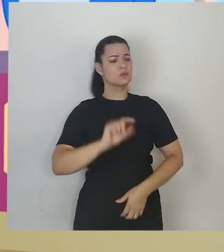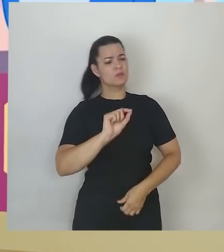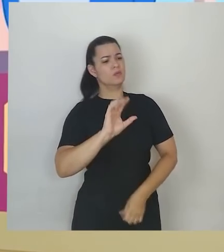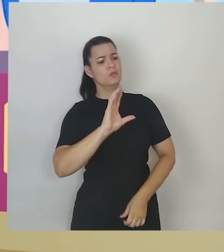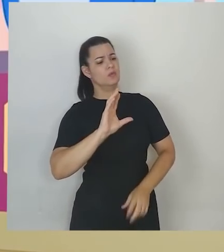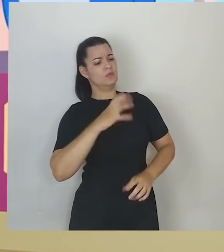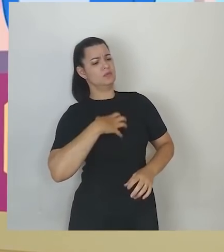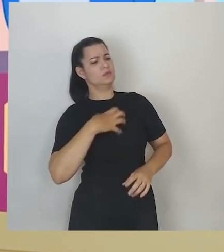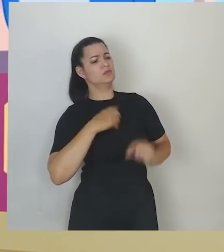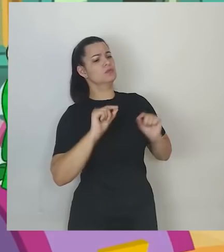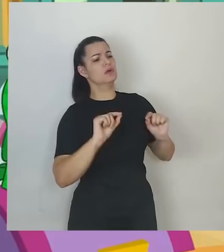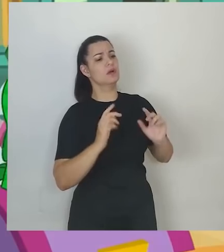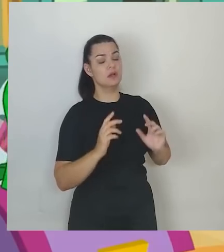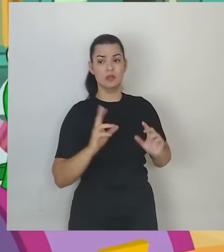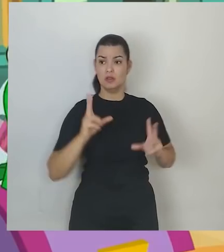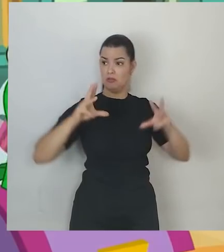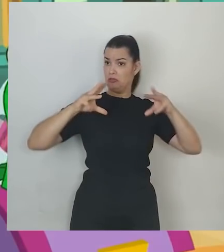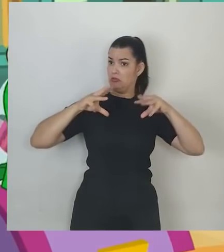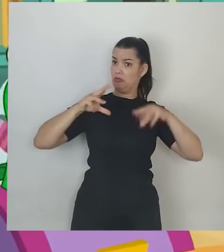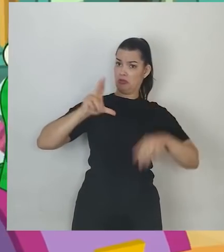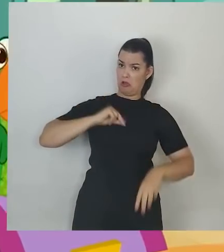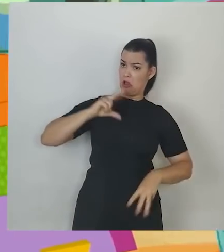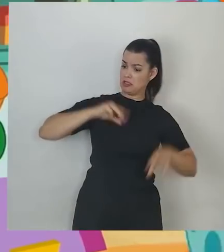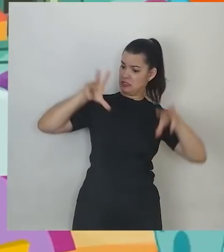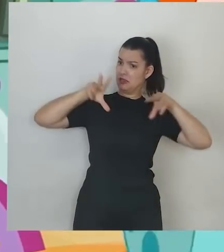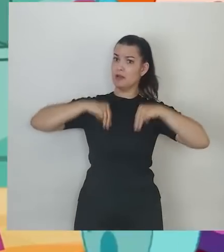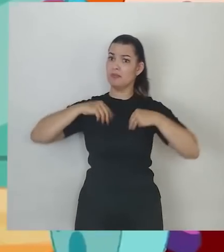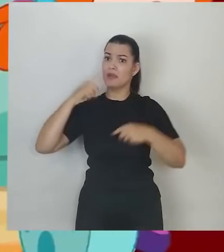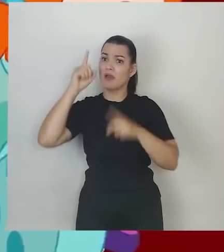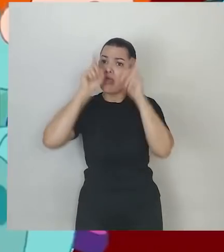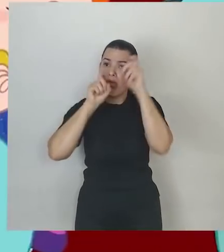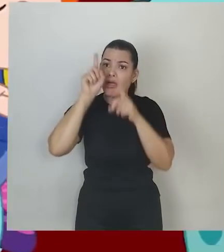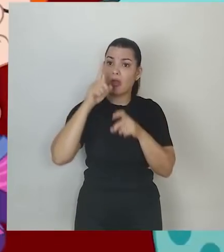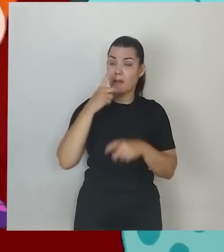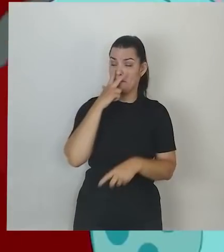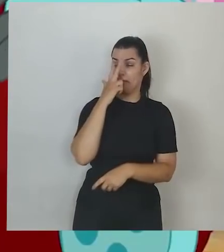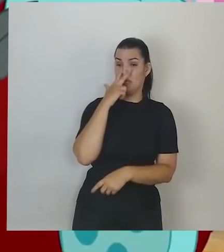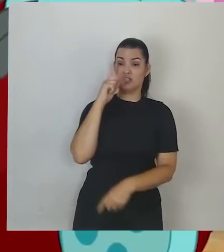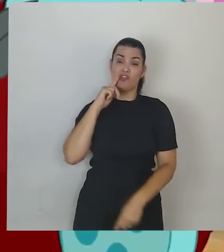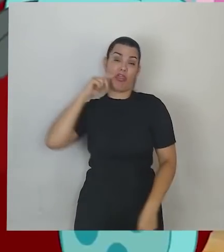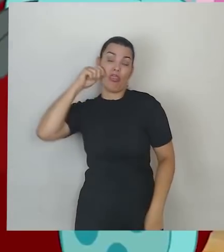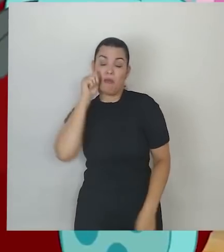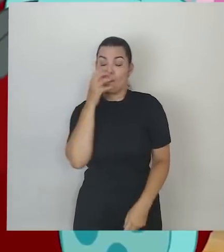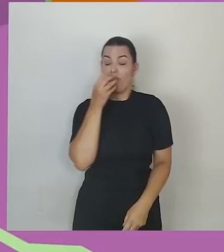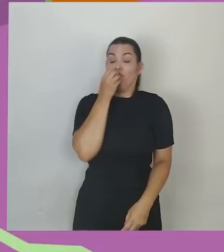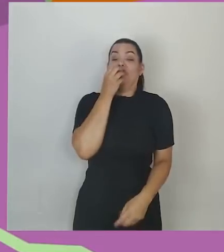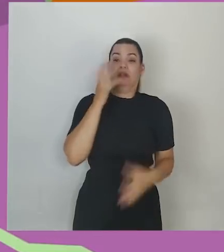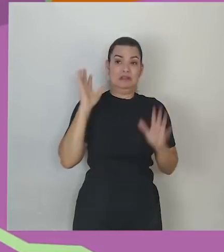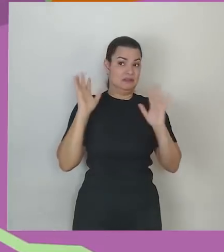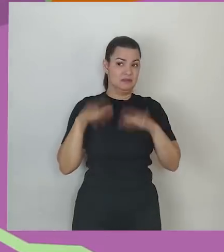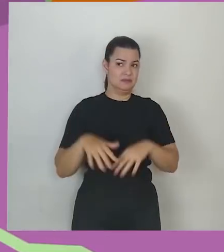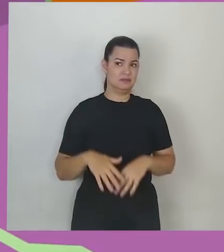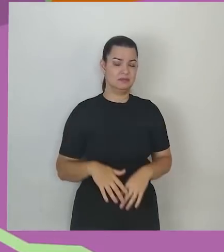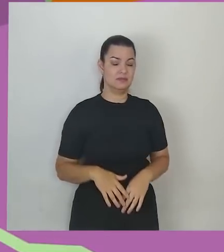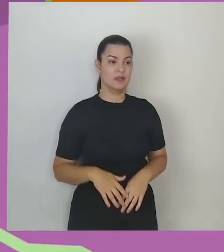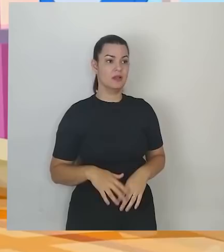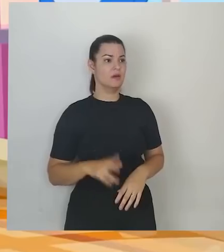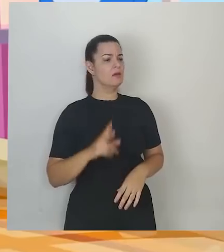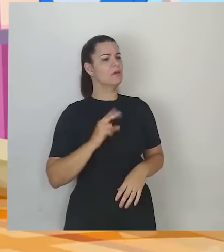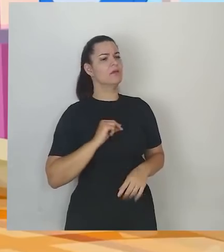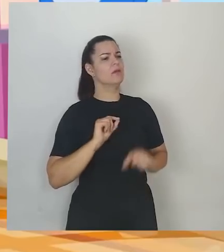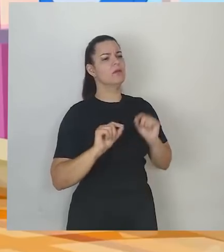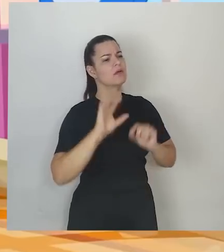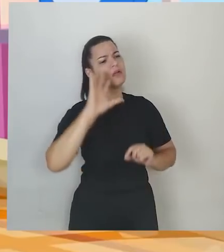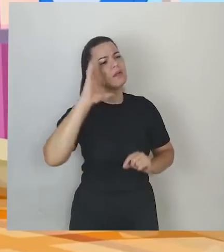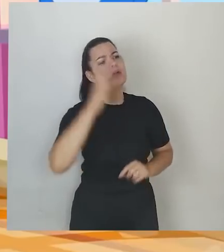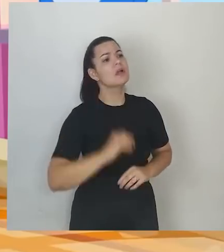Hã? O que foi? Nossa! A amiga está com cara de quem chupou limão. Não,